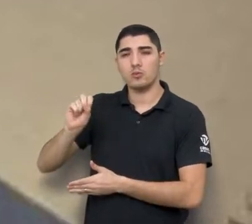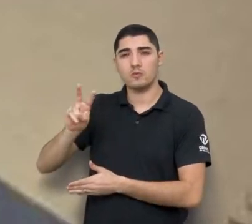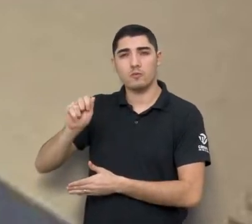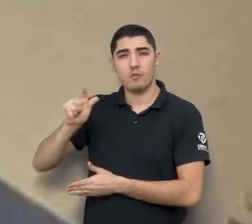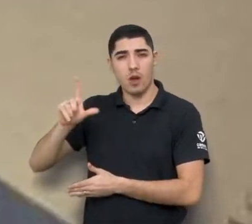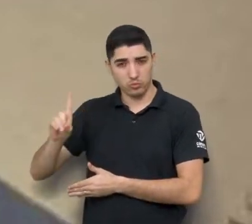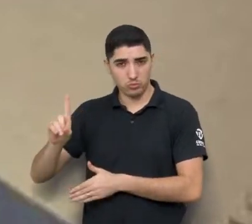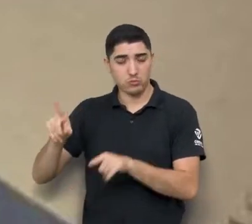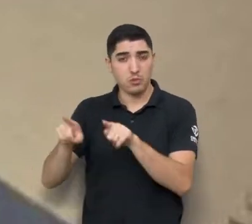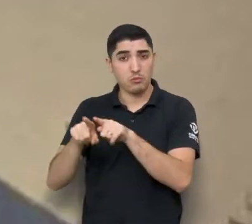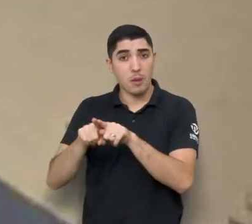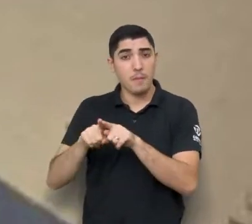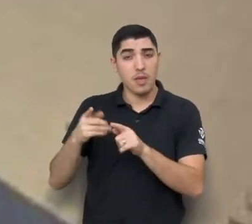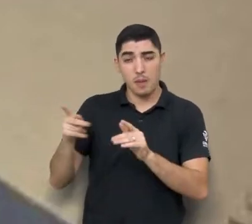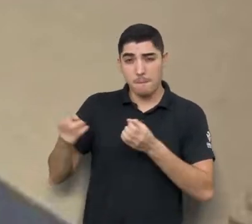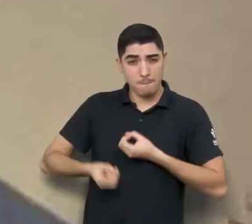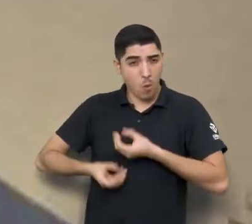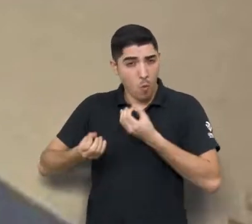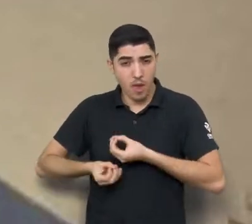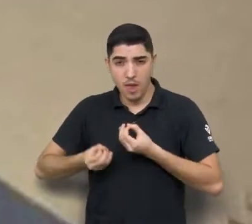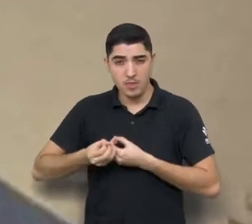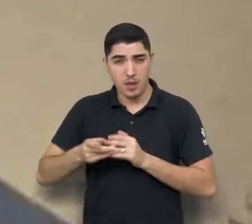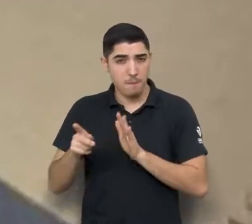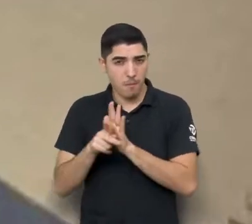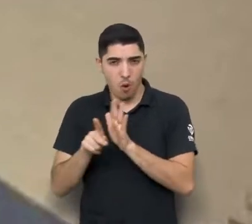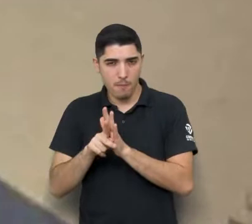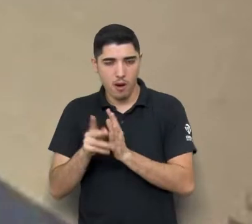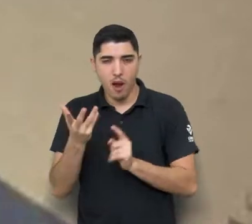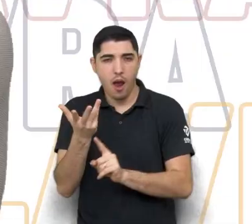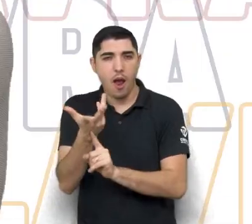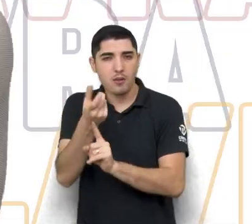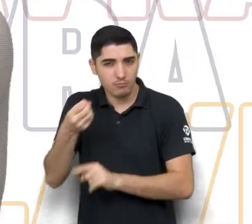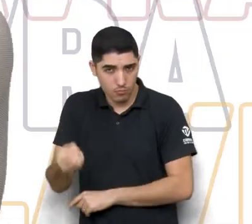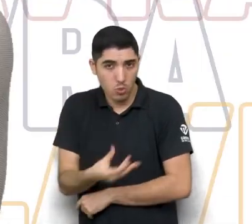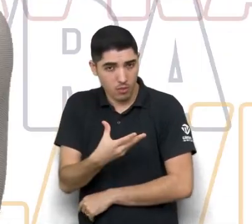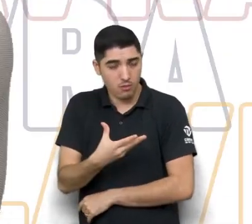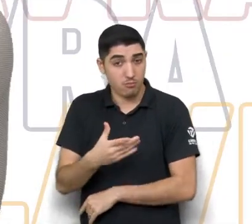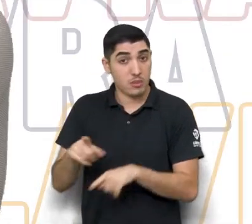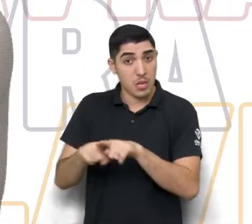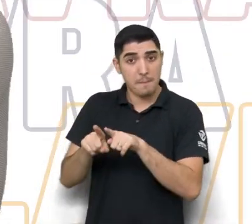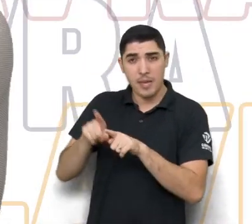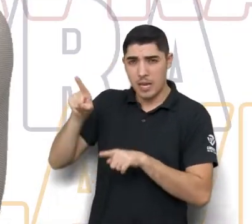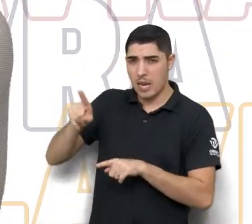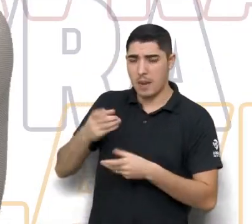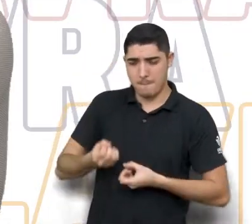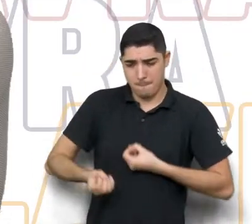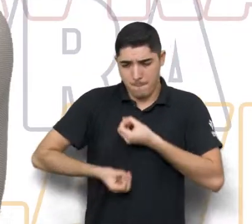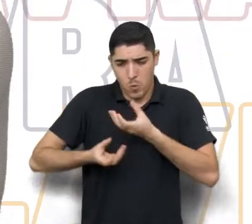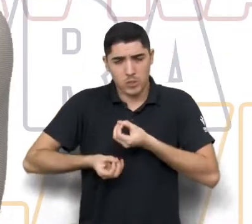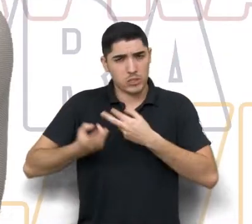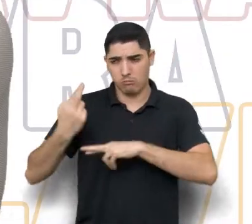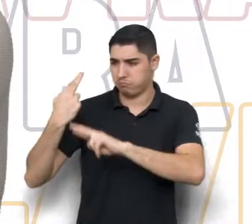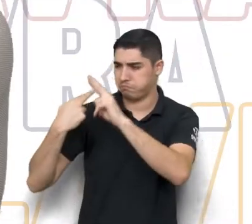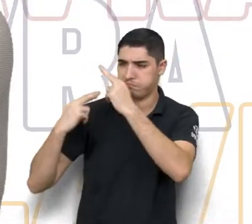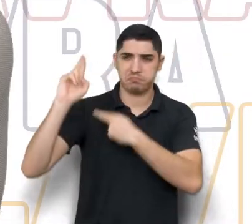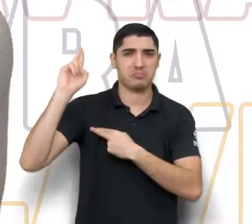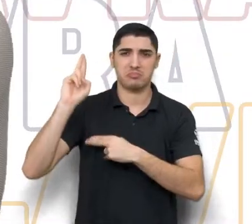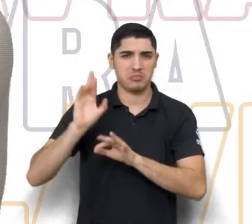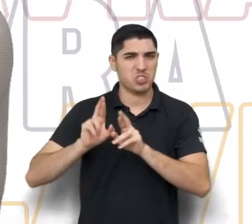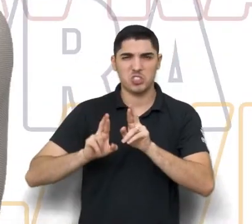que foi um grande poeta da Semana de Arte Moderna, né? Com uma poesia também revolucionária, uma